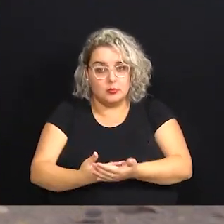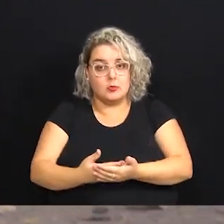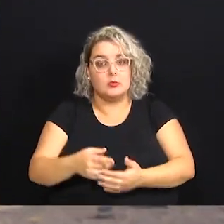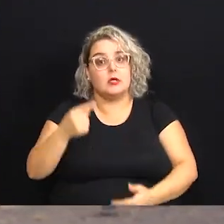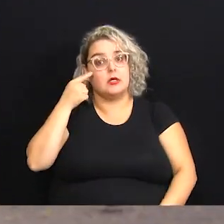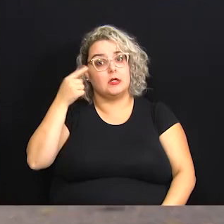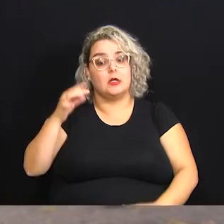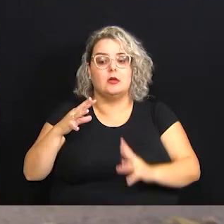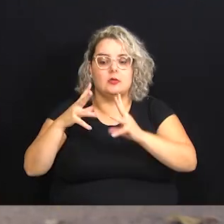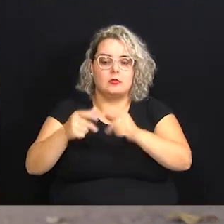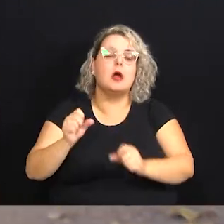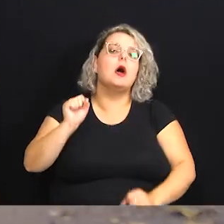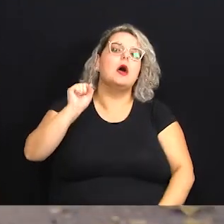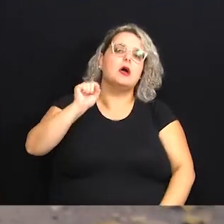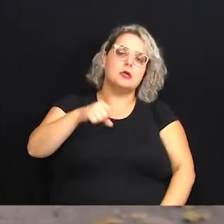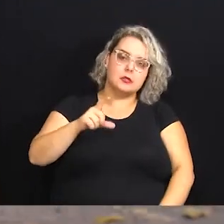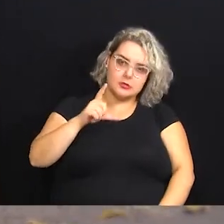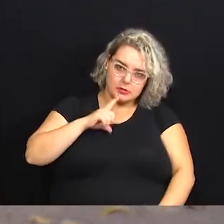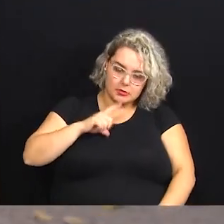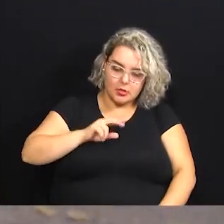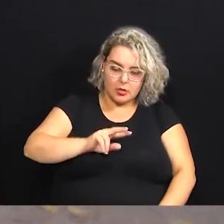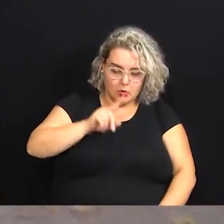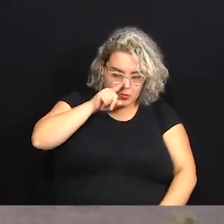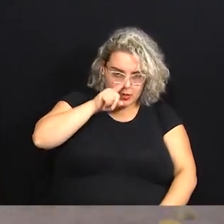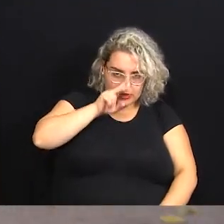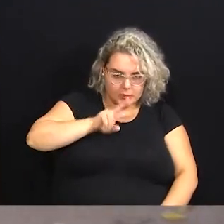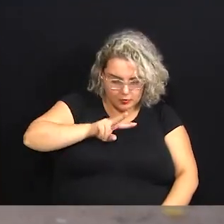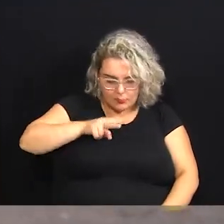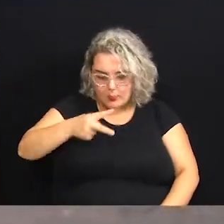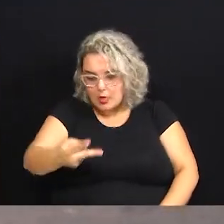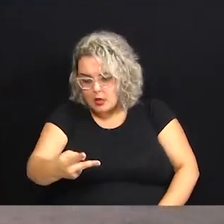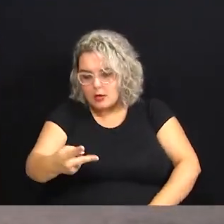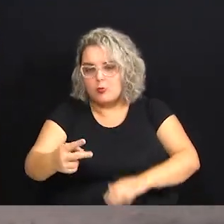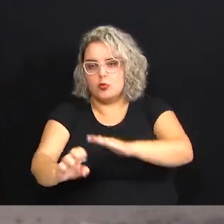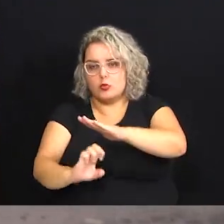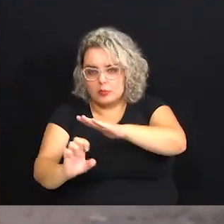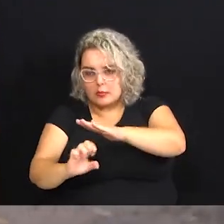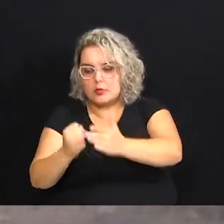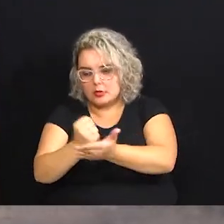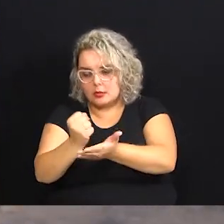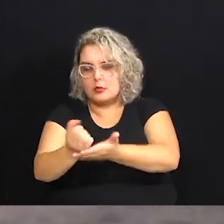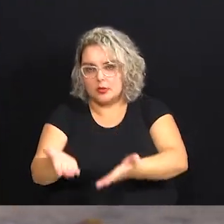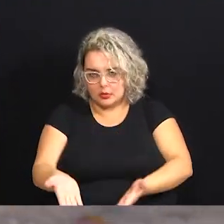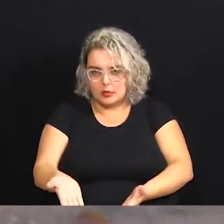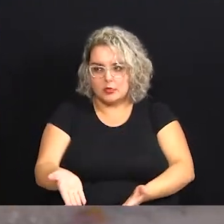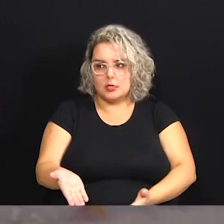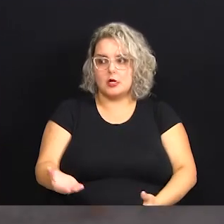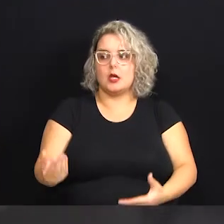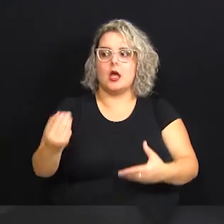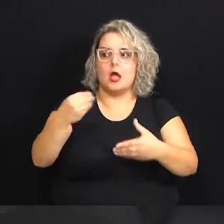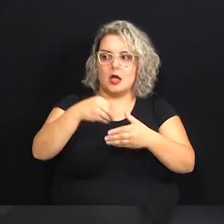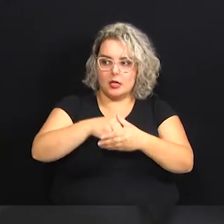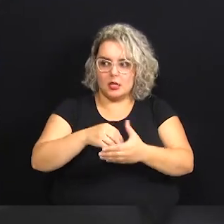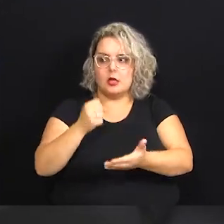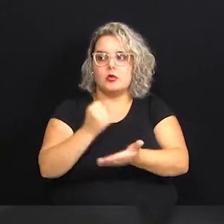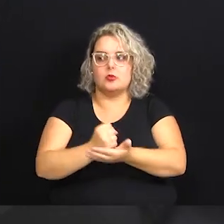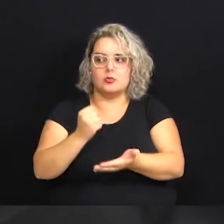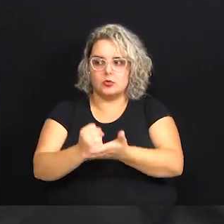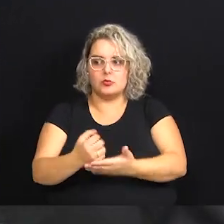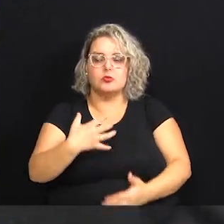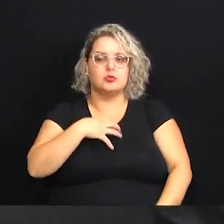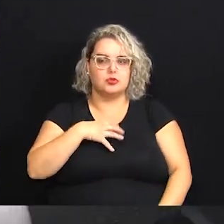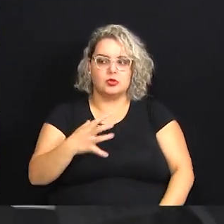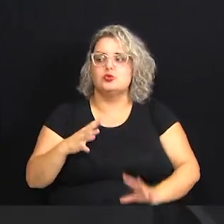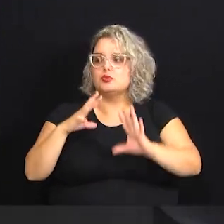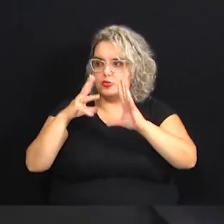gerais, aí sim então eu transfiro o risco se tiver uma ocorrência que esteja dentro do contrato, nas